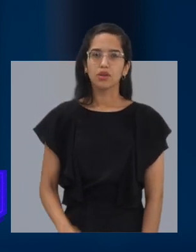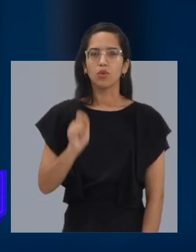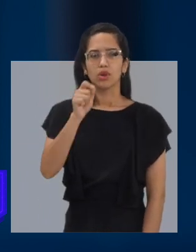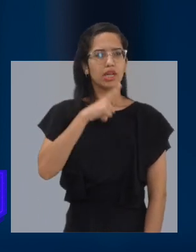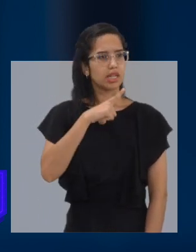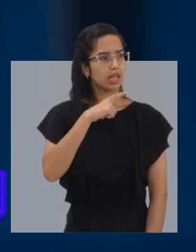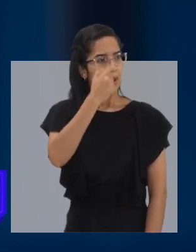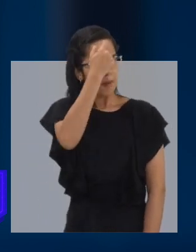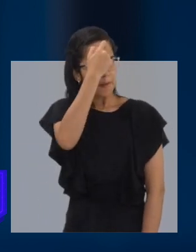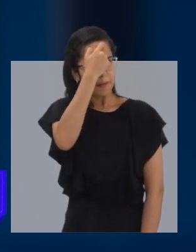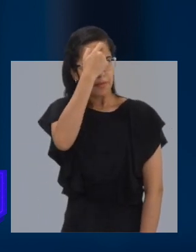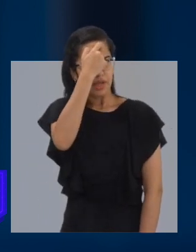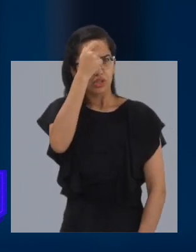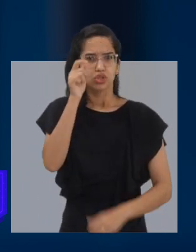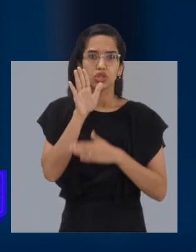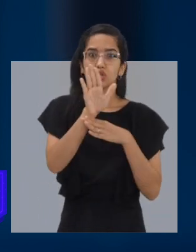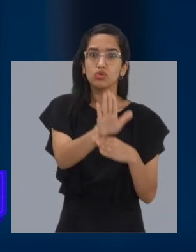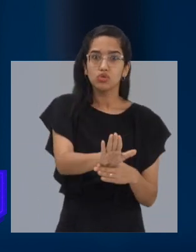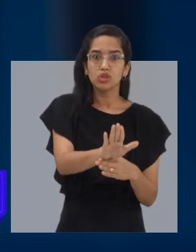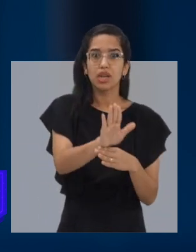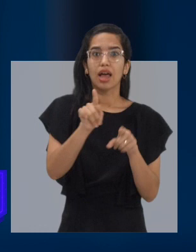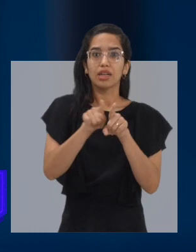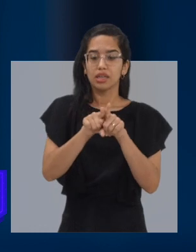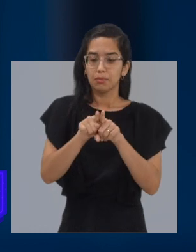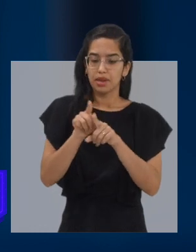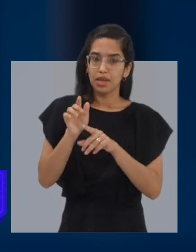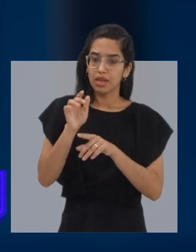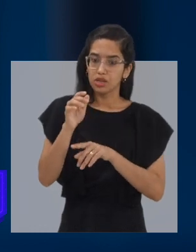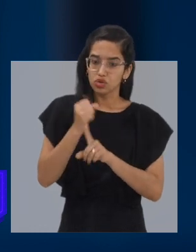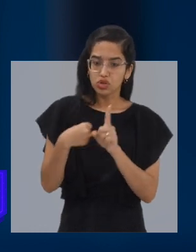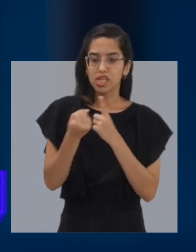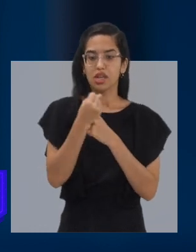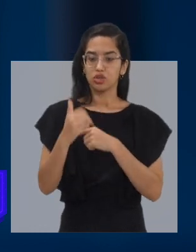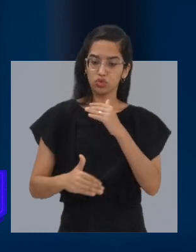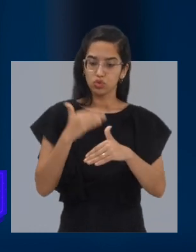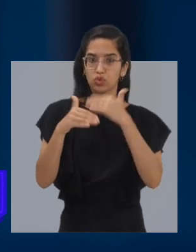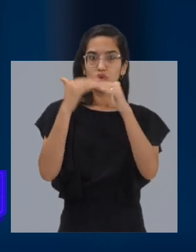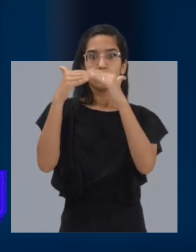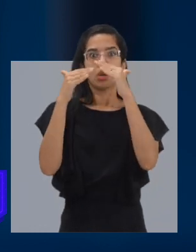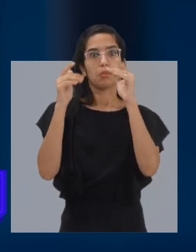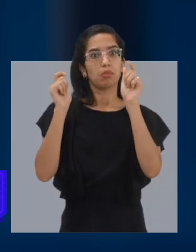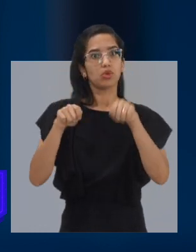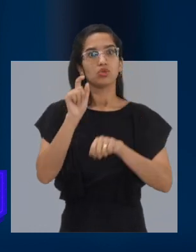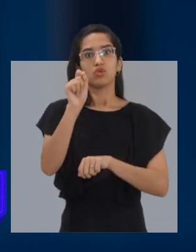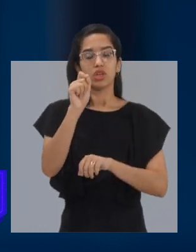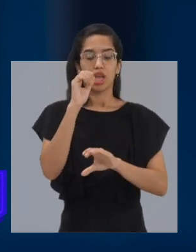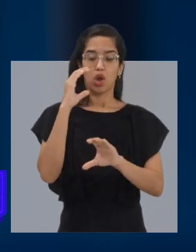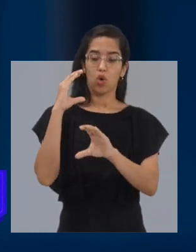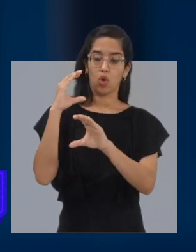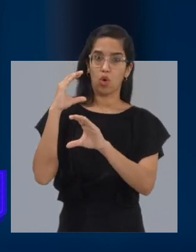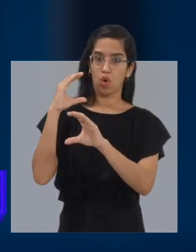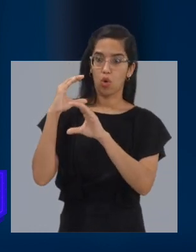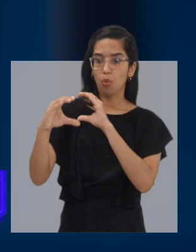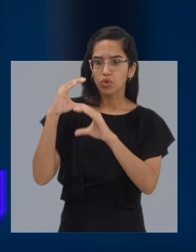de contribuir com a transformação da sociedade. Ele pode, além de comunicar o seu acervo, além de